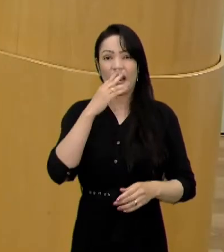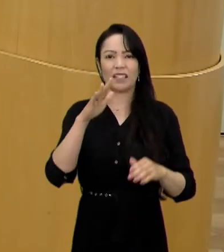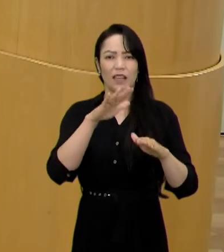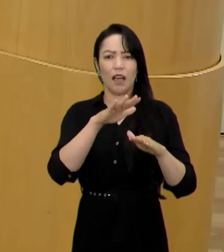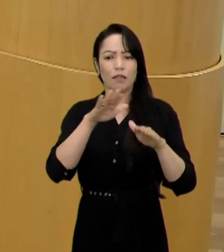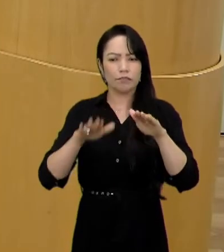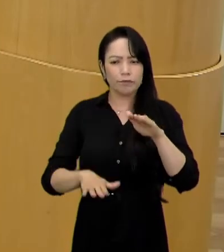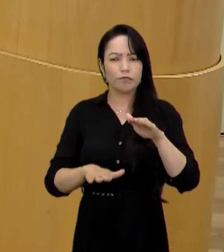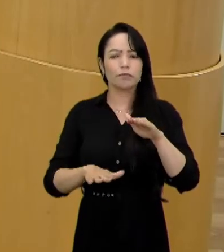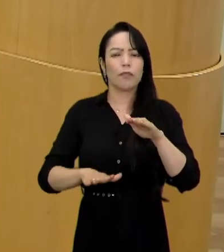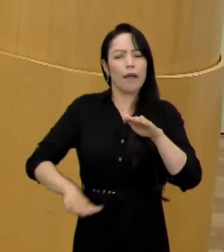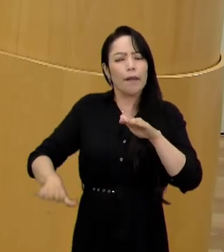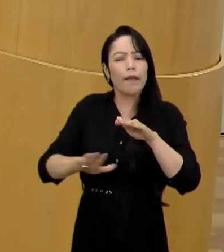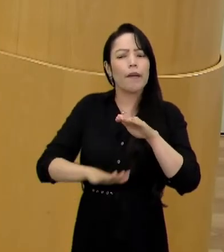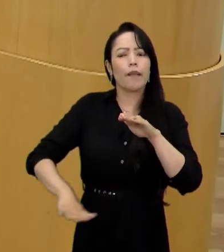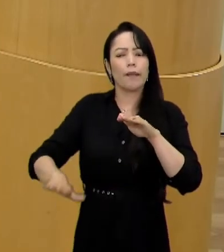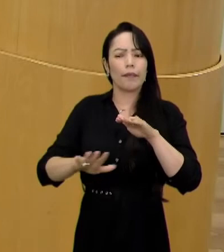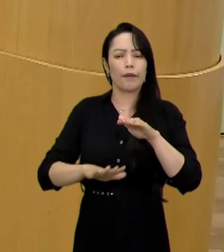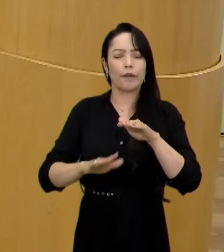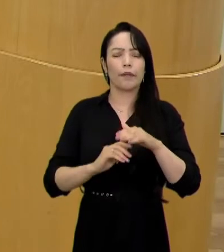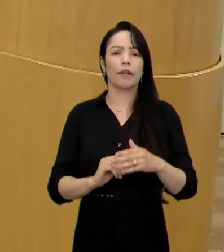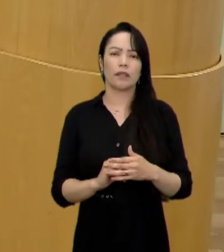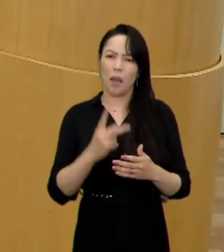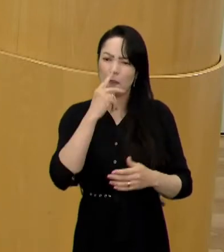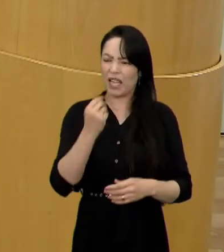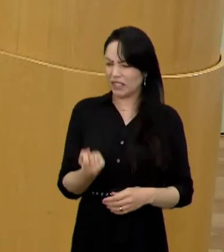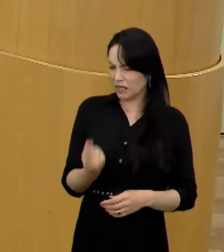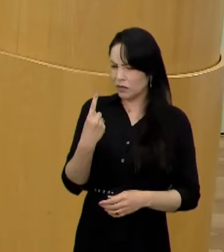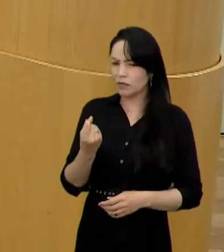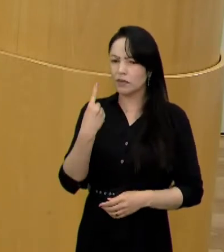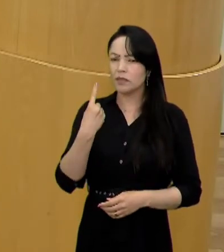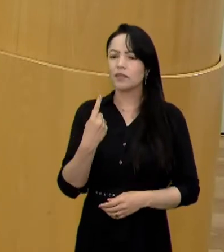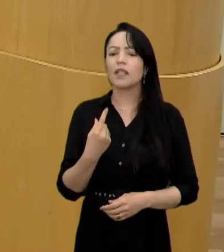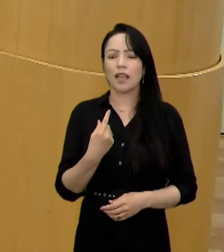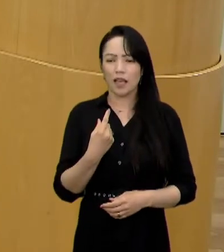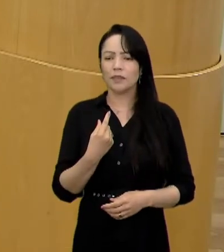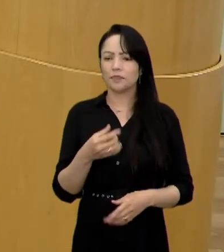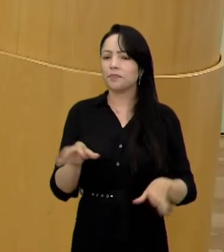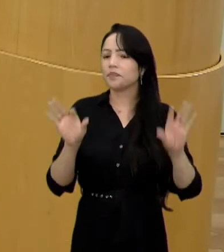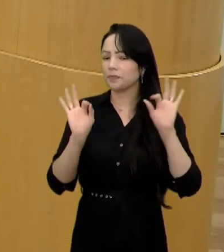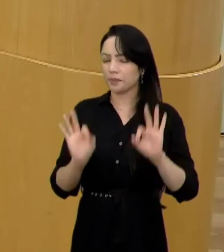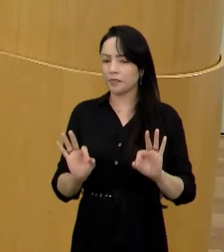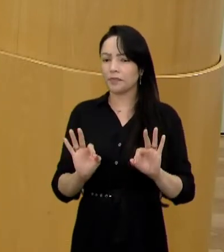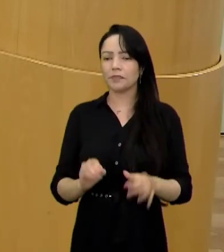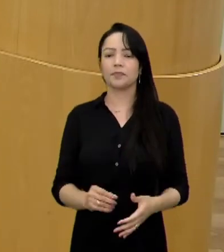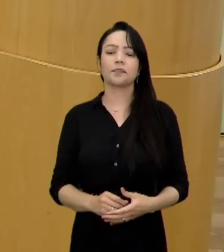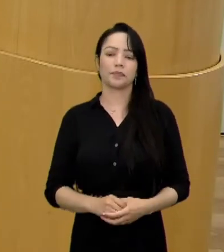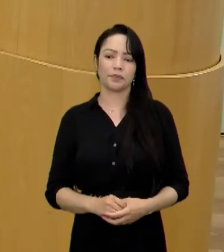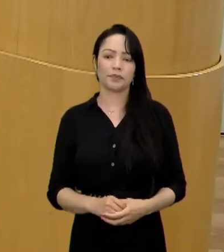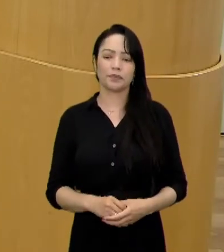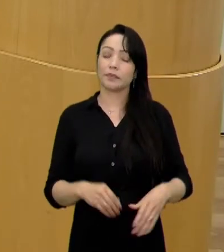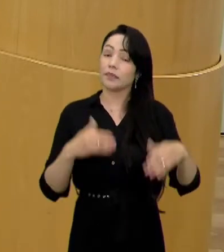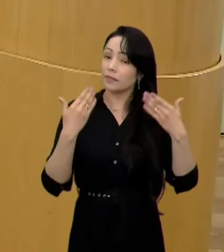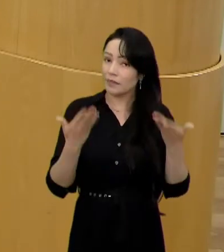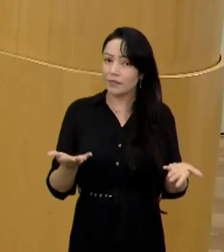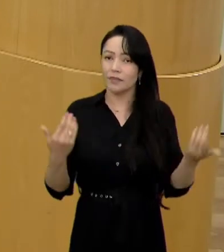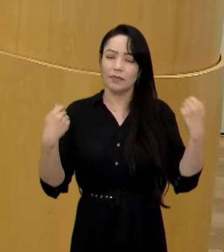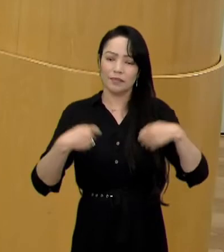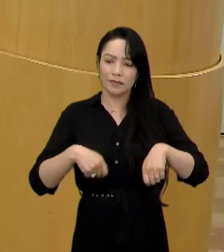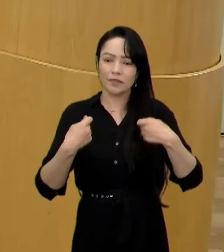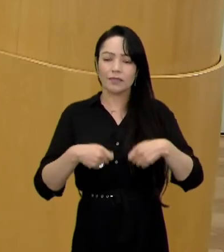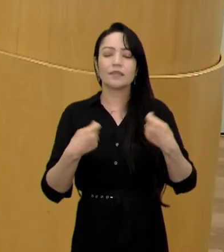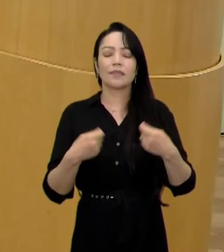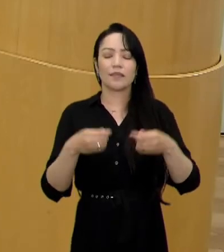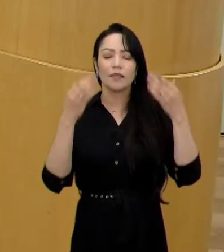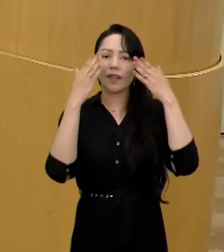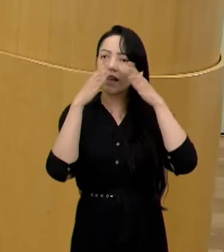subordinada a esse poder. Então, aquilo causa estranheza mesmo, né? Causa estranhamento. E é aí que nós precisamos